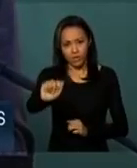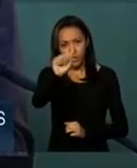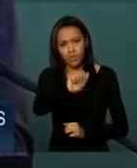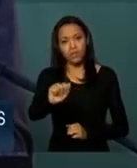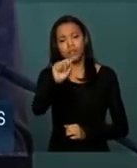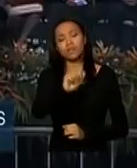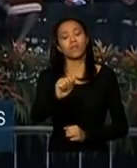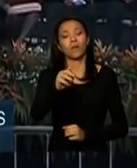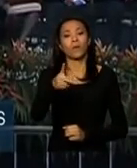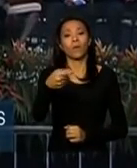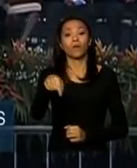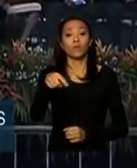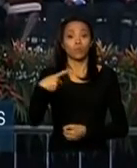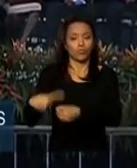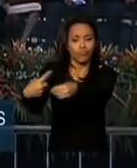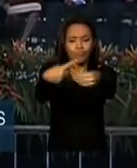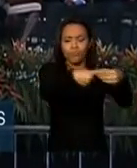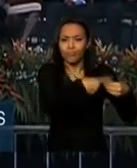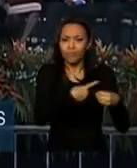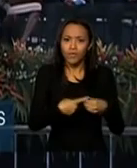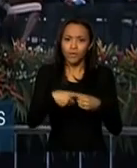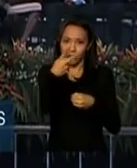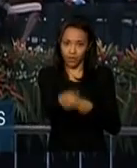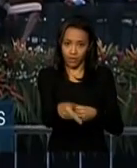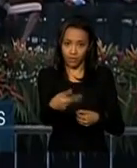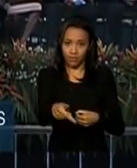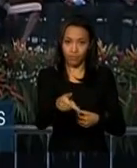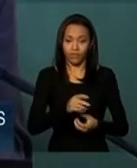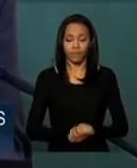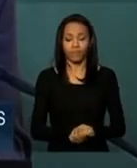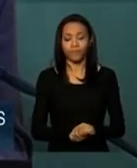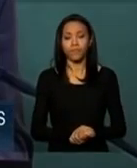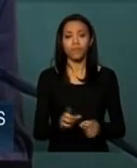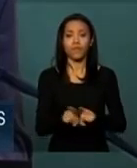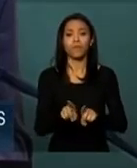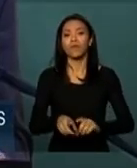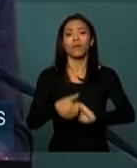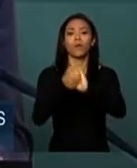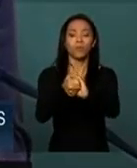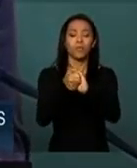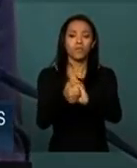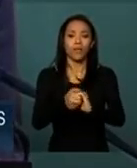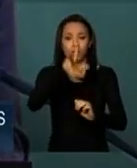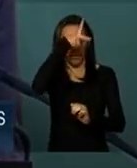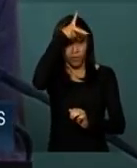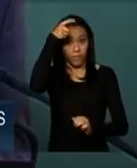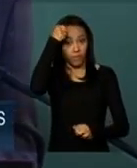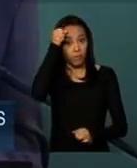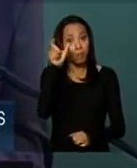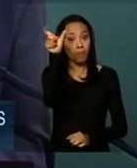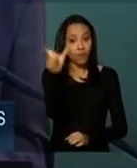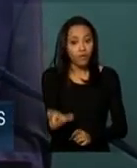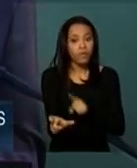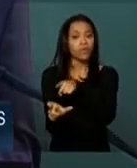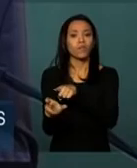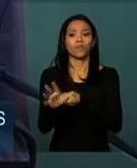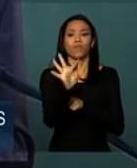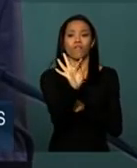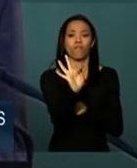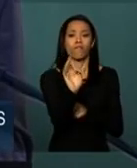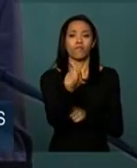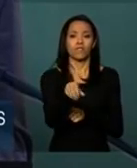de Municípios e prefeito de Vila Nova do Piauí, cumprimentar o prefeito Francisco de Assis